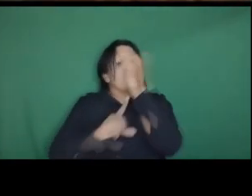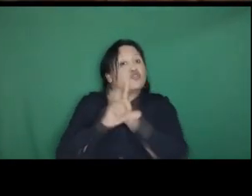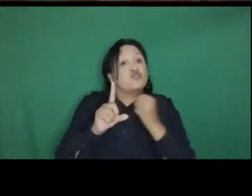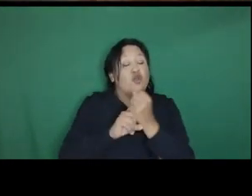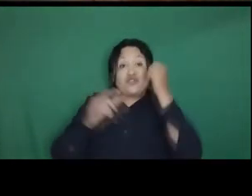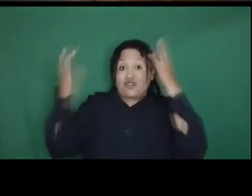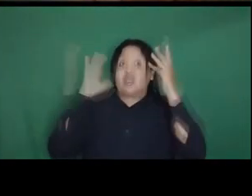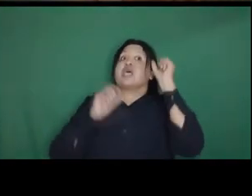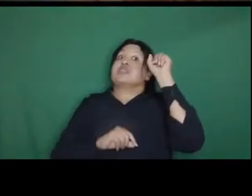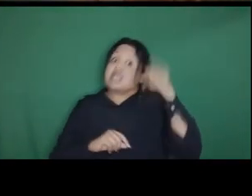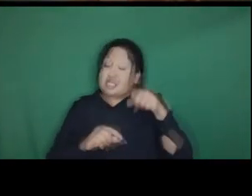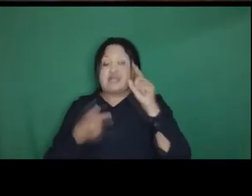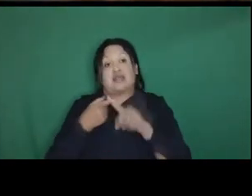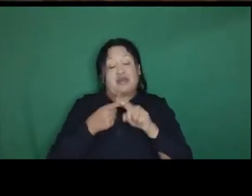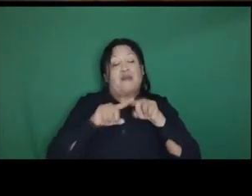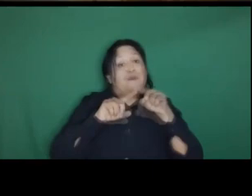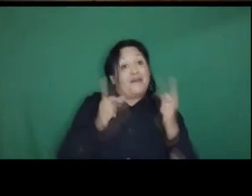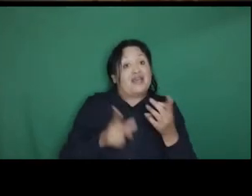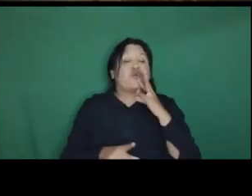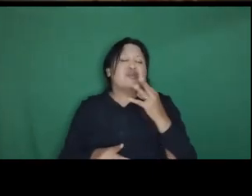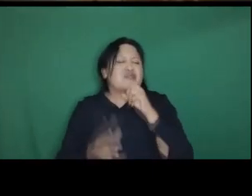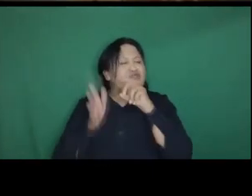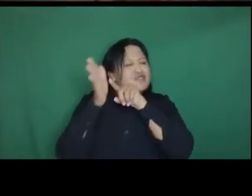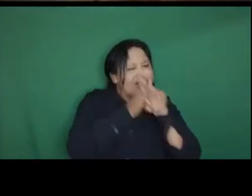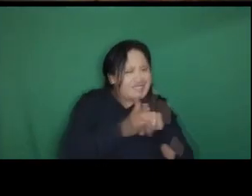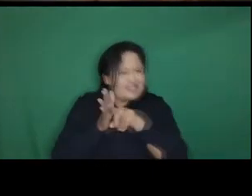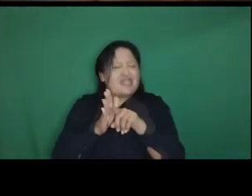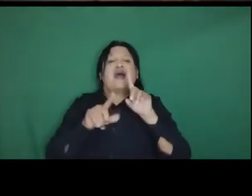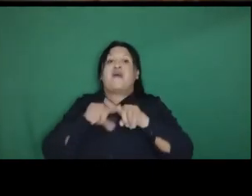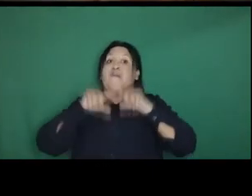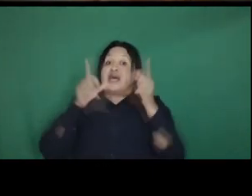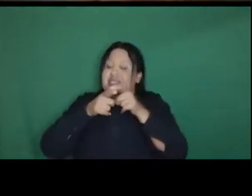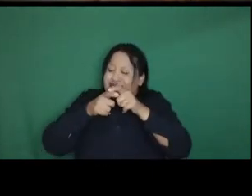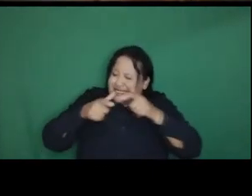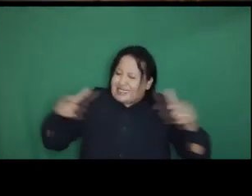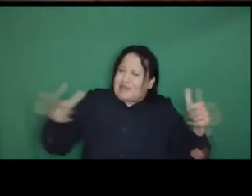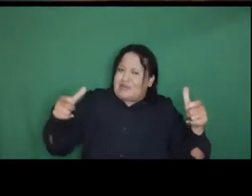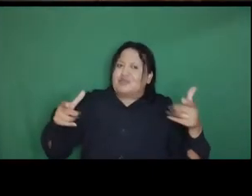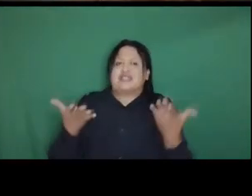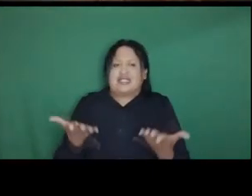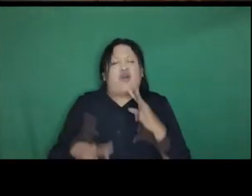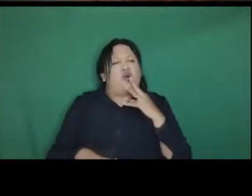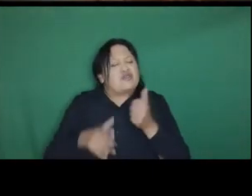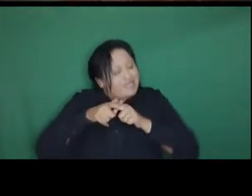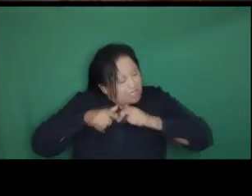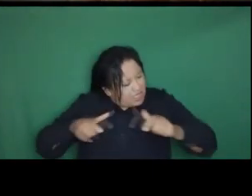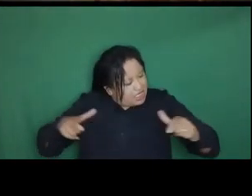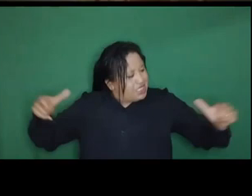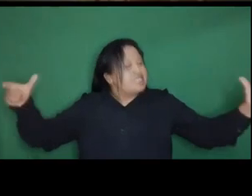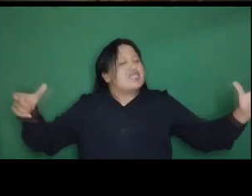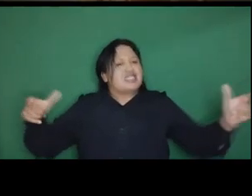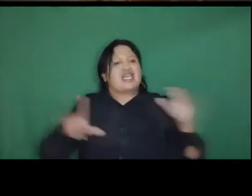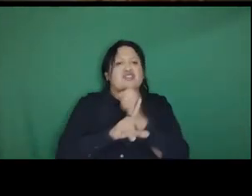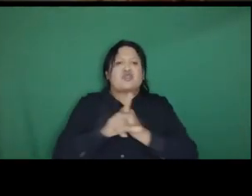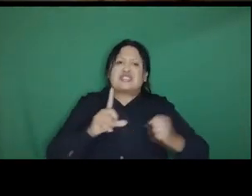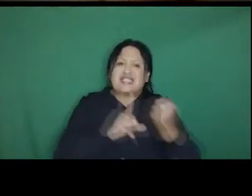o conhecimento científico né que ele é mais amplo ele que abrange né o conhecimento que a sociedade que os seres humanos vem